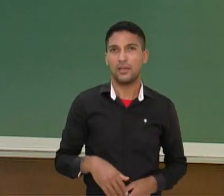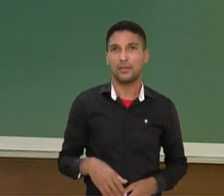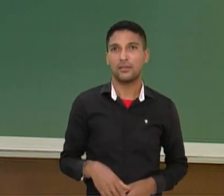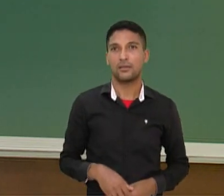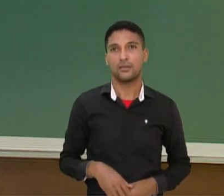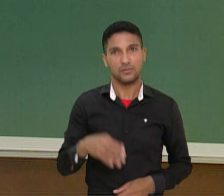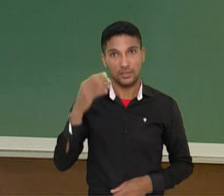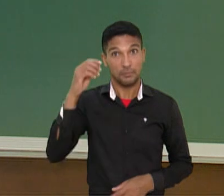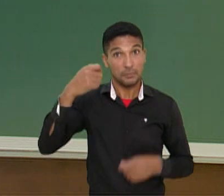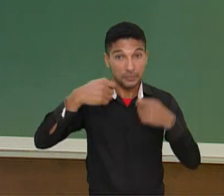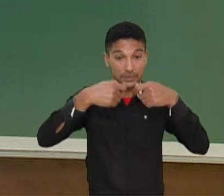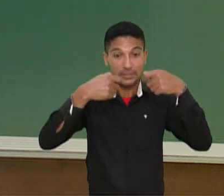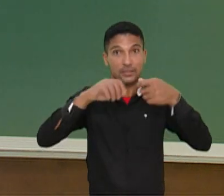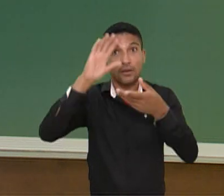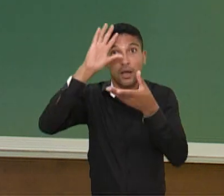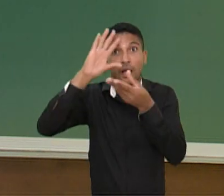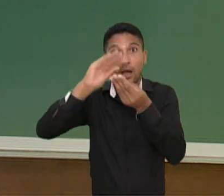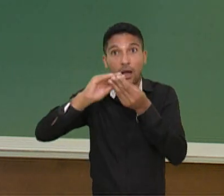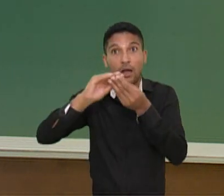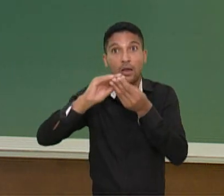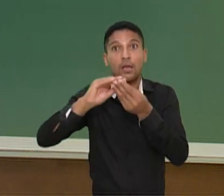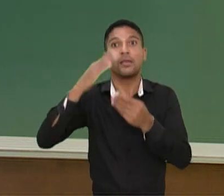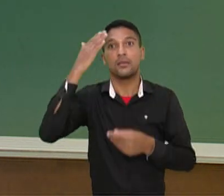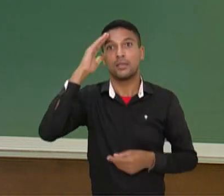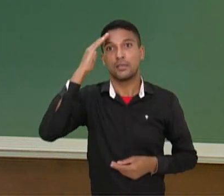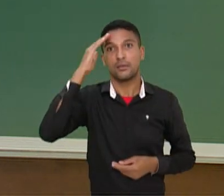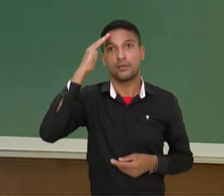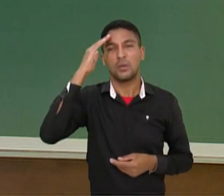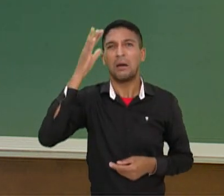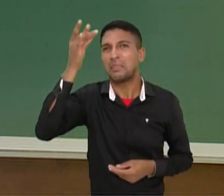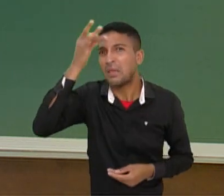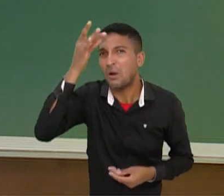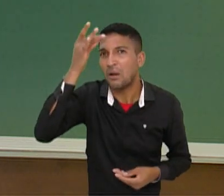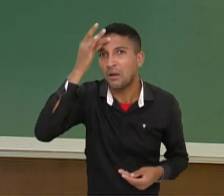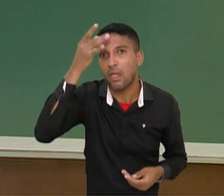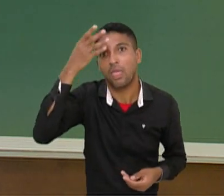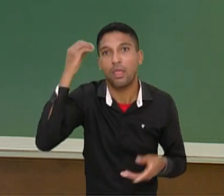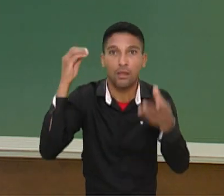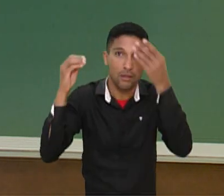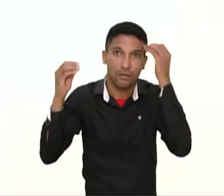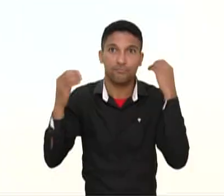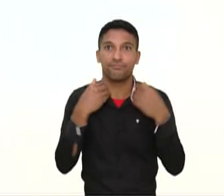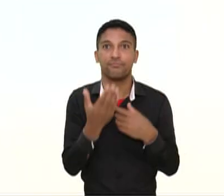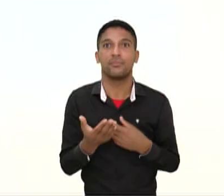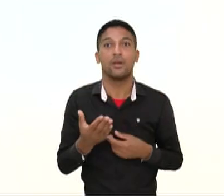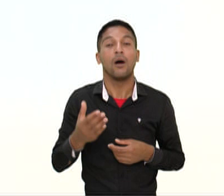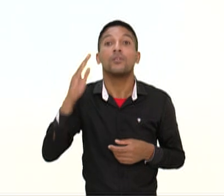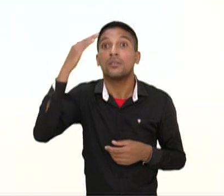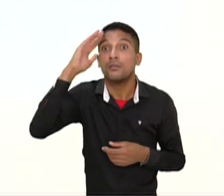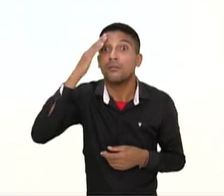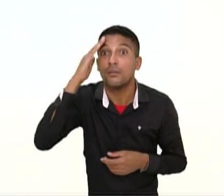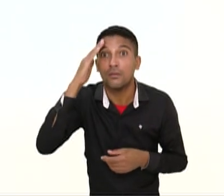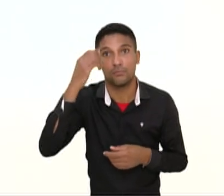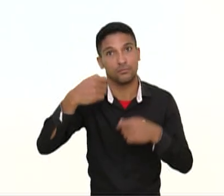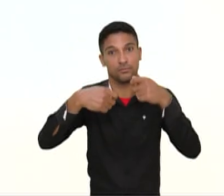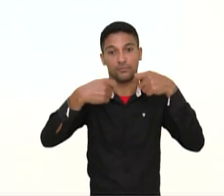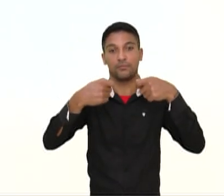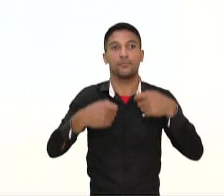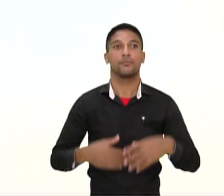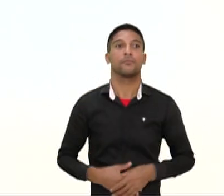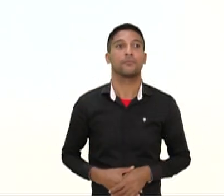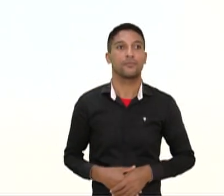Tenta entender, que fica mais fácil daí, tá bom? Então, exercício. Determine a soma dos ângulos internos de